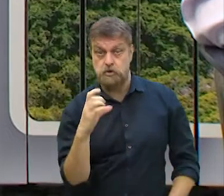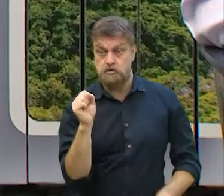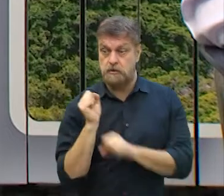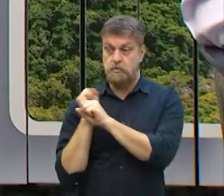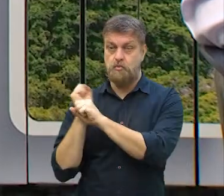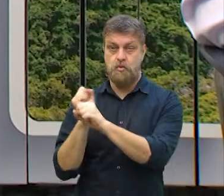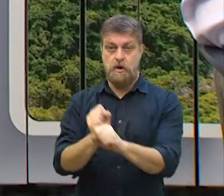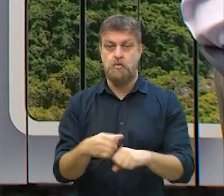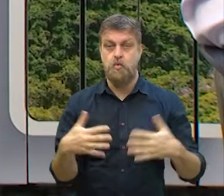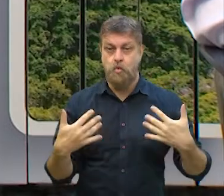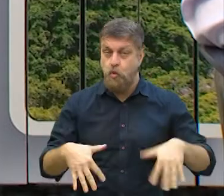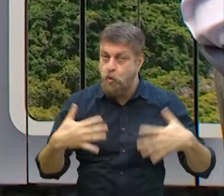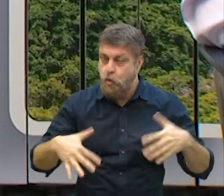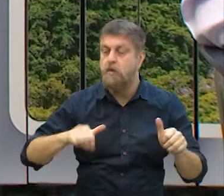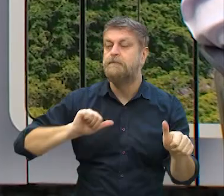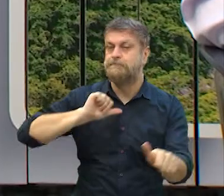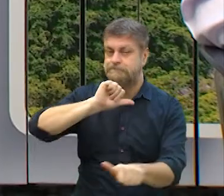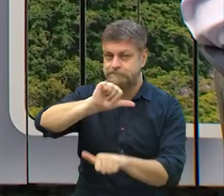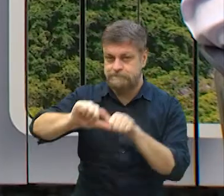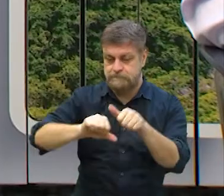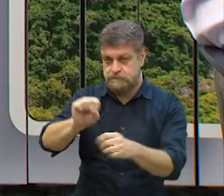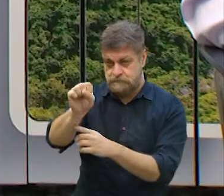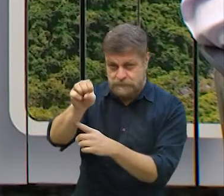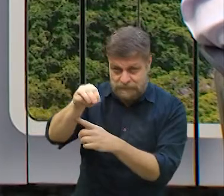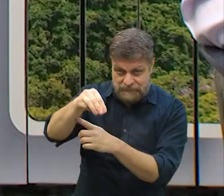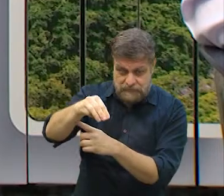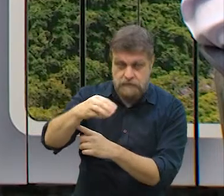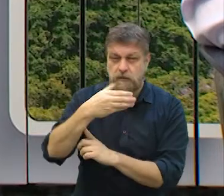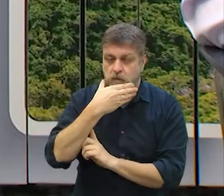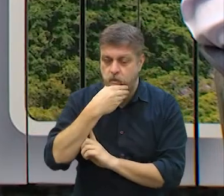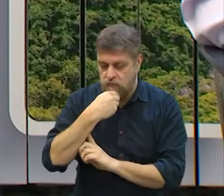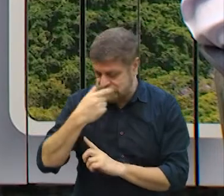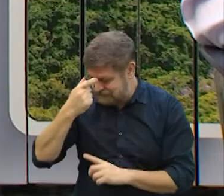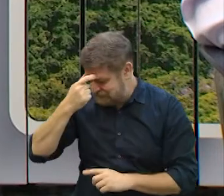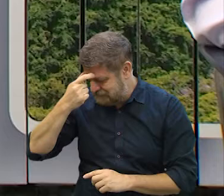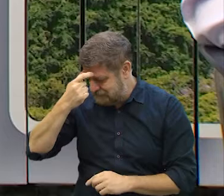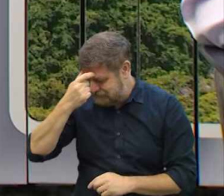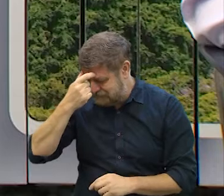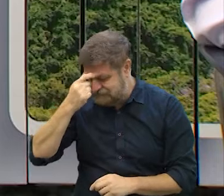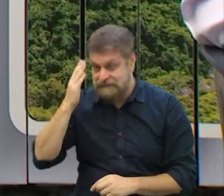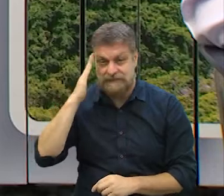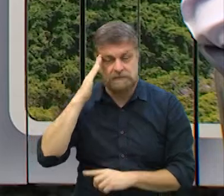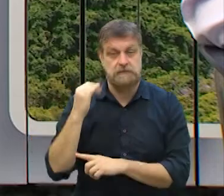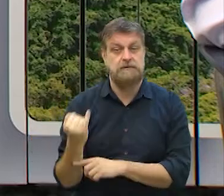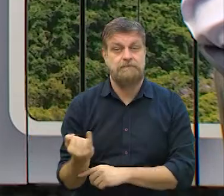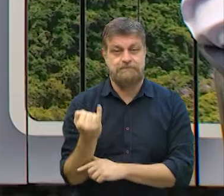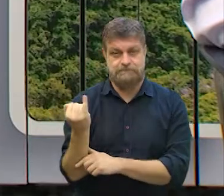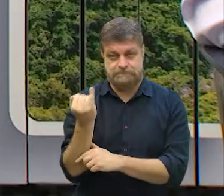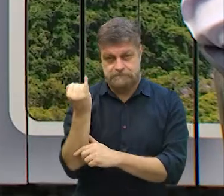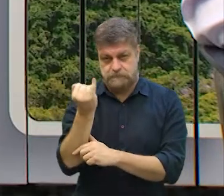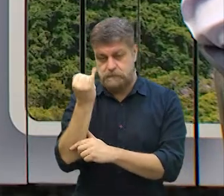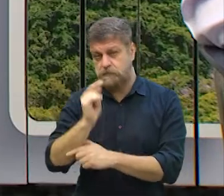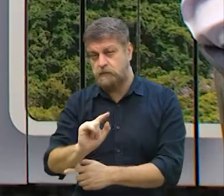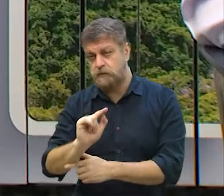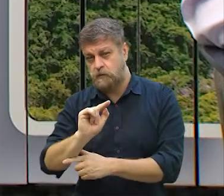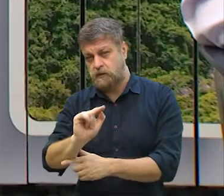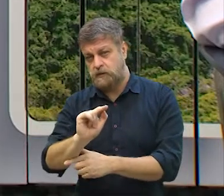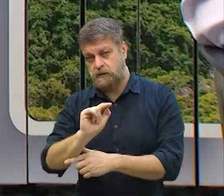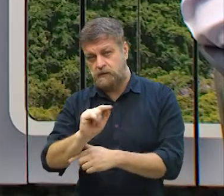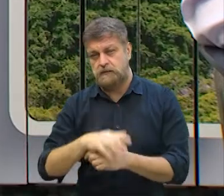anos, muita coisa mudou. Eu acho que o homem ele tomou consciência da importância de